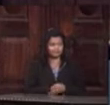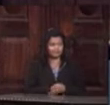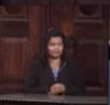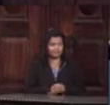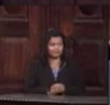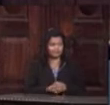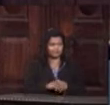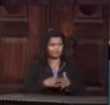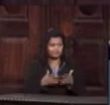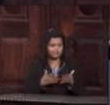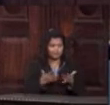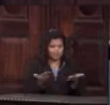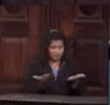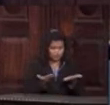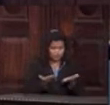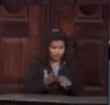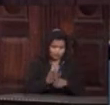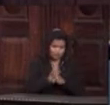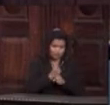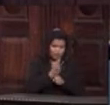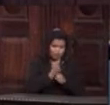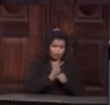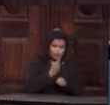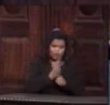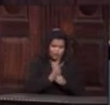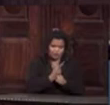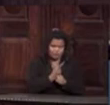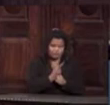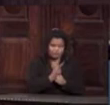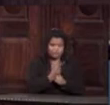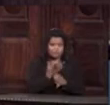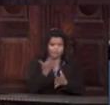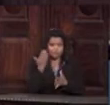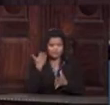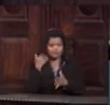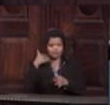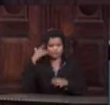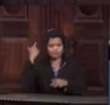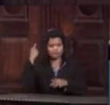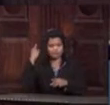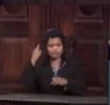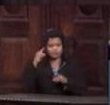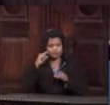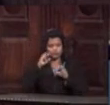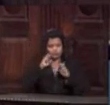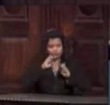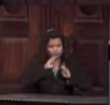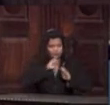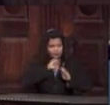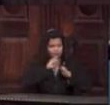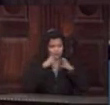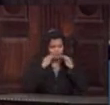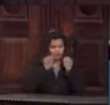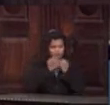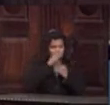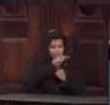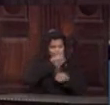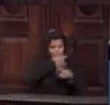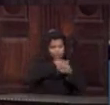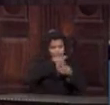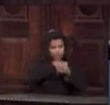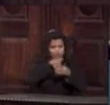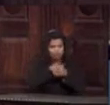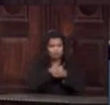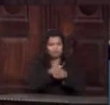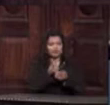faz um ano daquela votação no senado federal que consumou o processo que havia começado